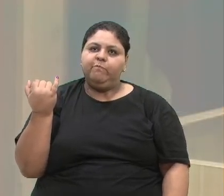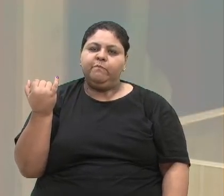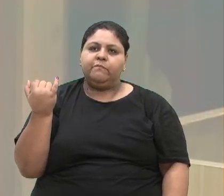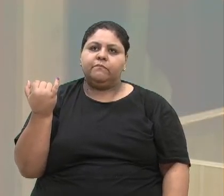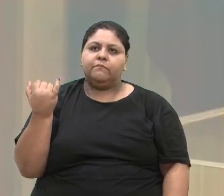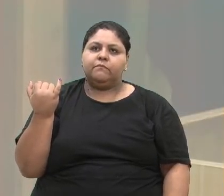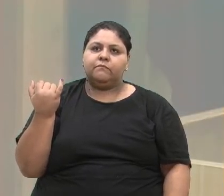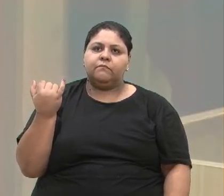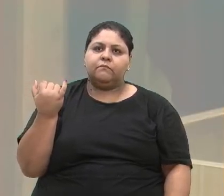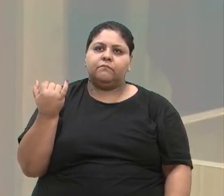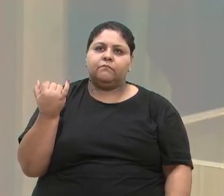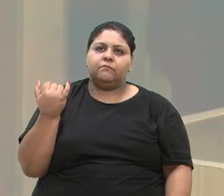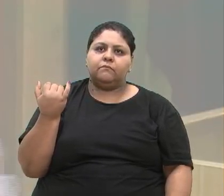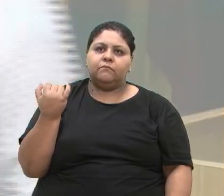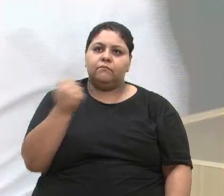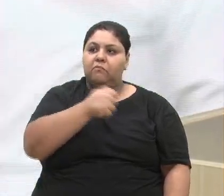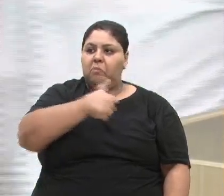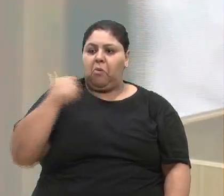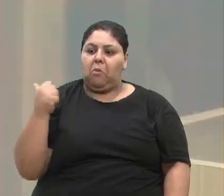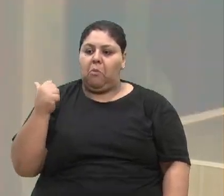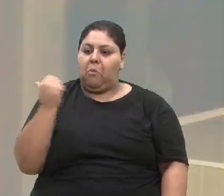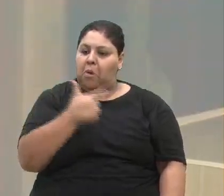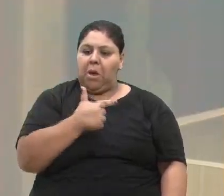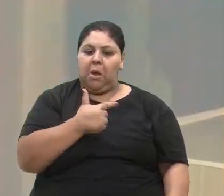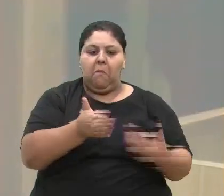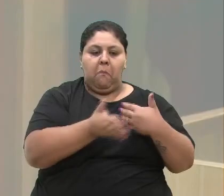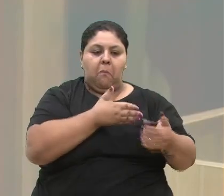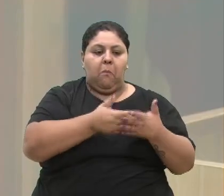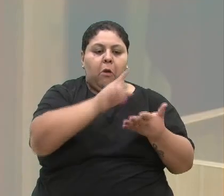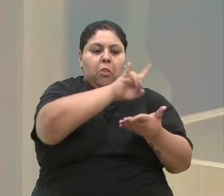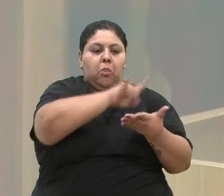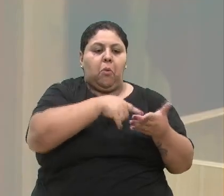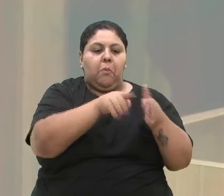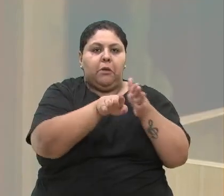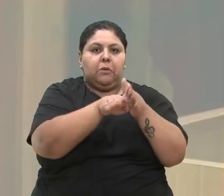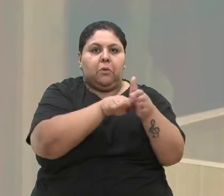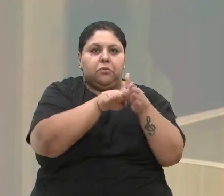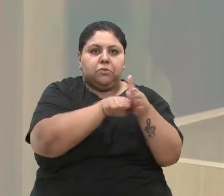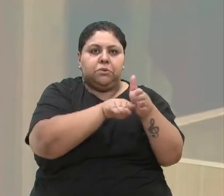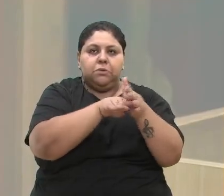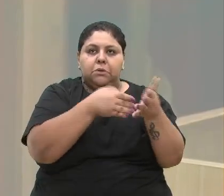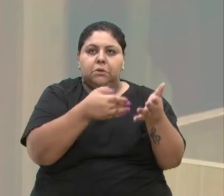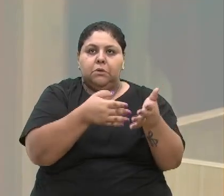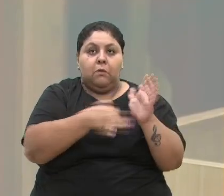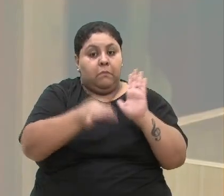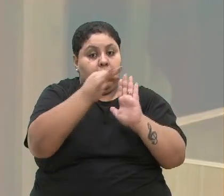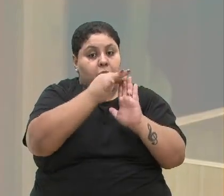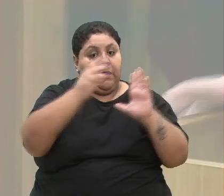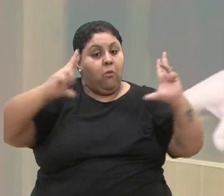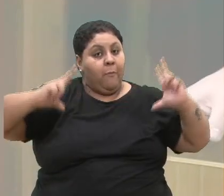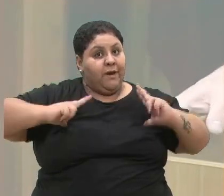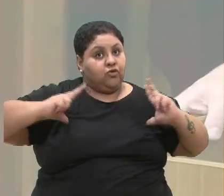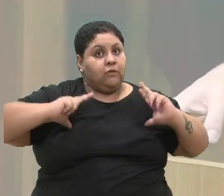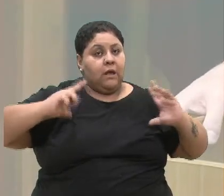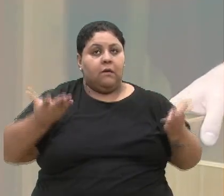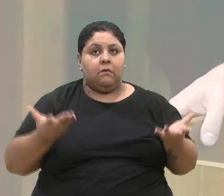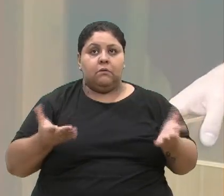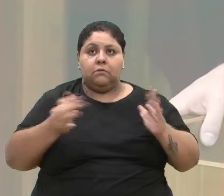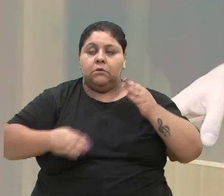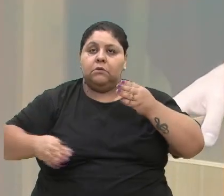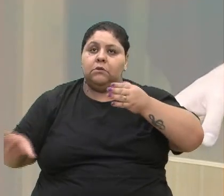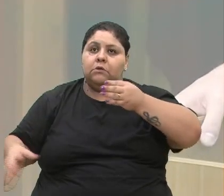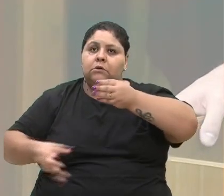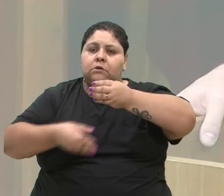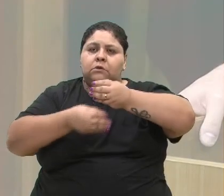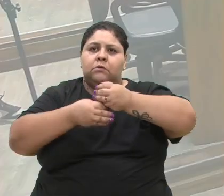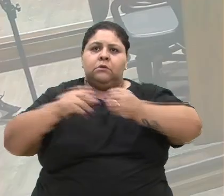do que qualquer parecer consultivo. Minha opinião pessoal. Sua parte, vereador